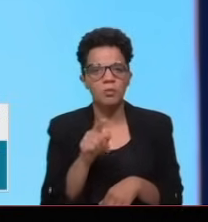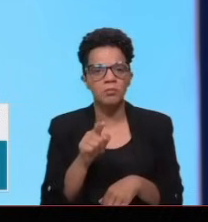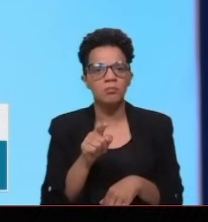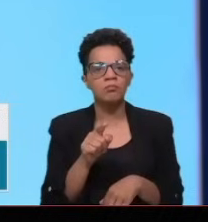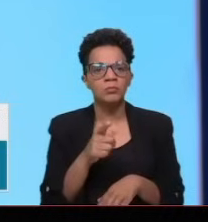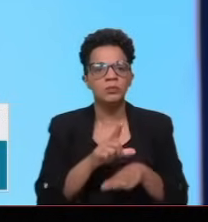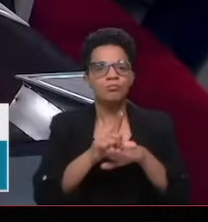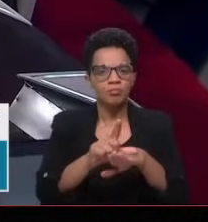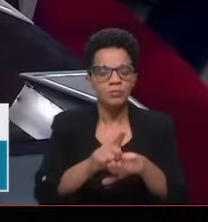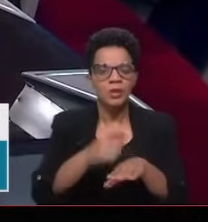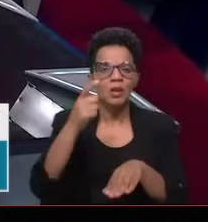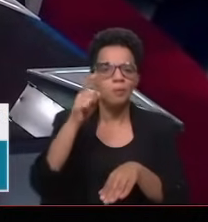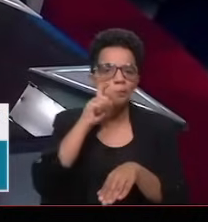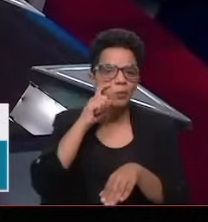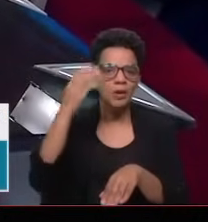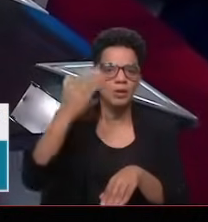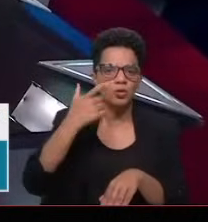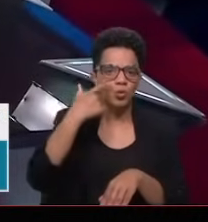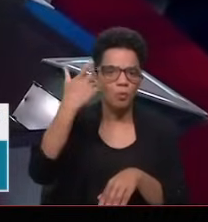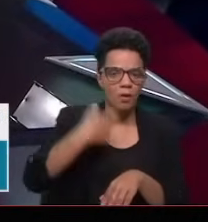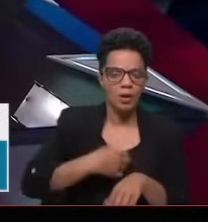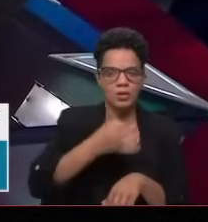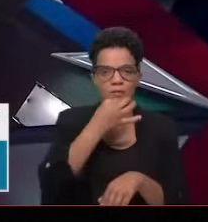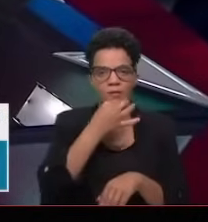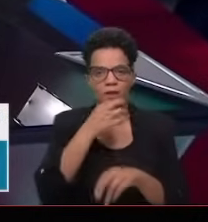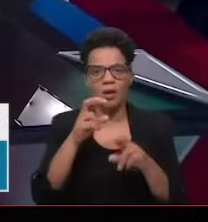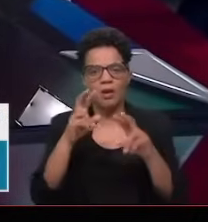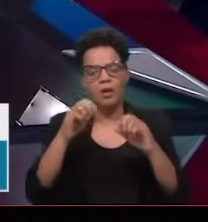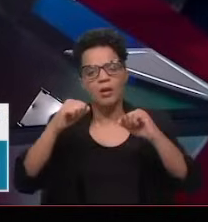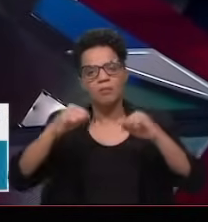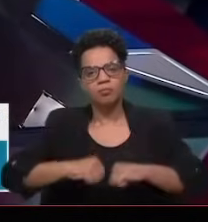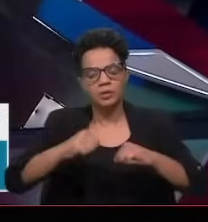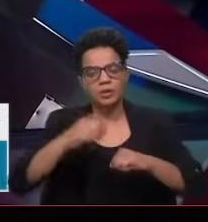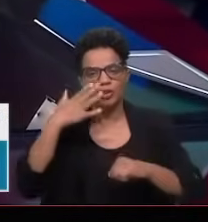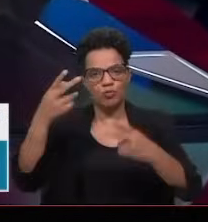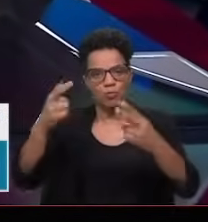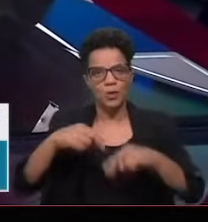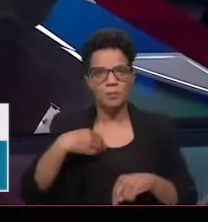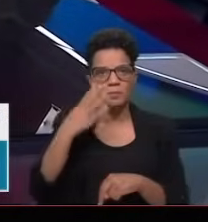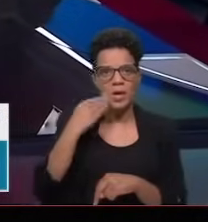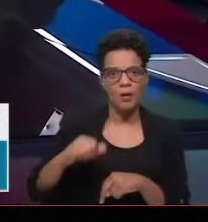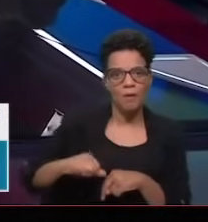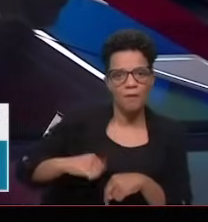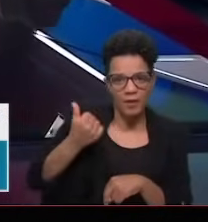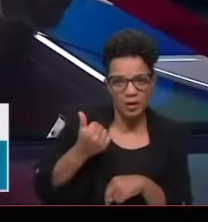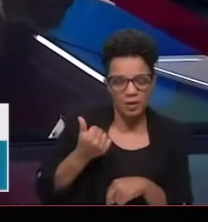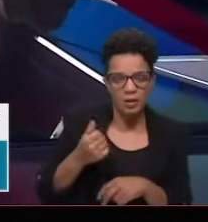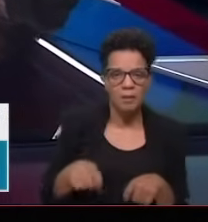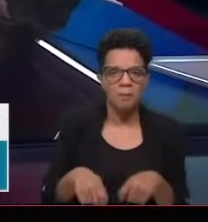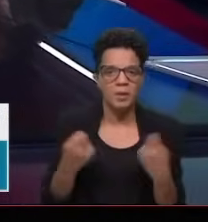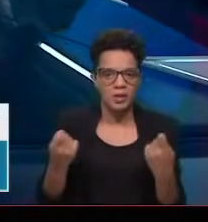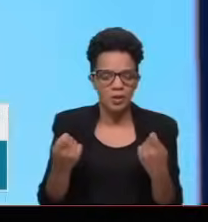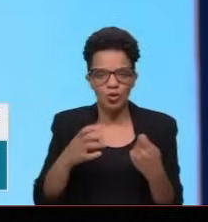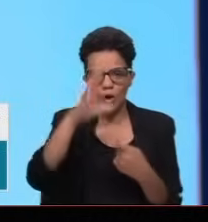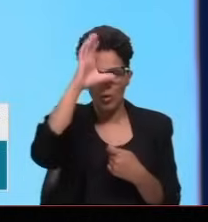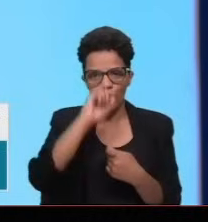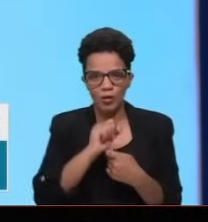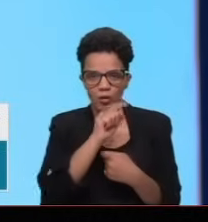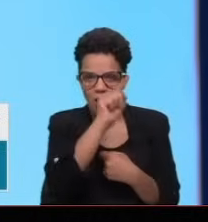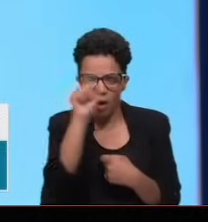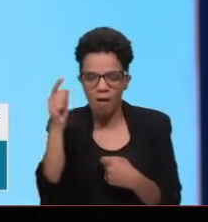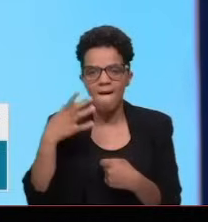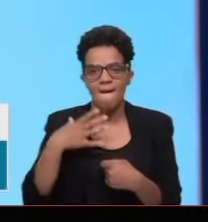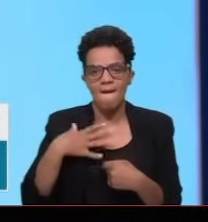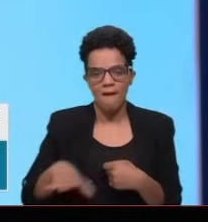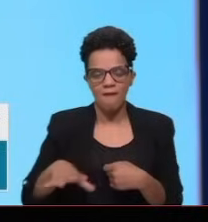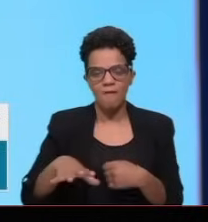defende os direitos humanos fala do pacto das migrações e eu acho que os verdes Onde estão partidos que estão em governos que quiseram